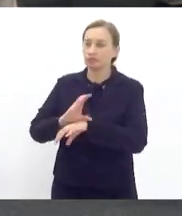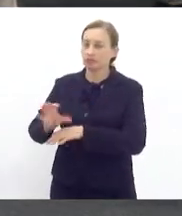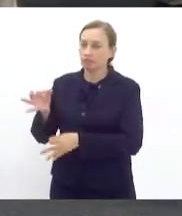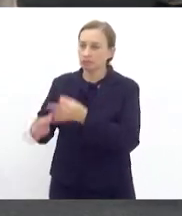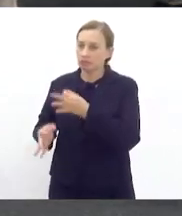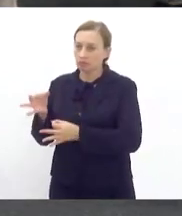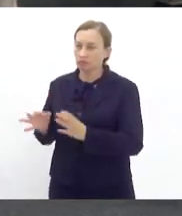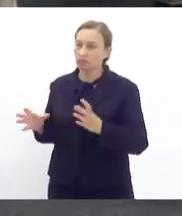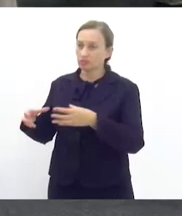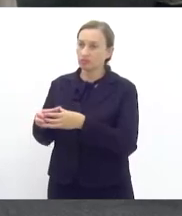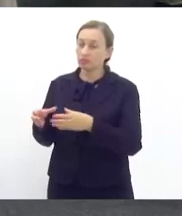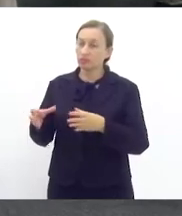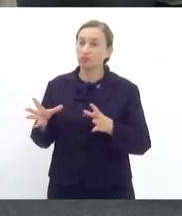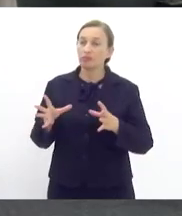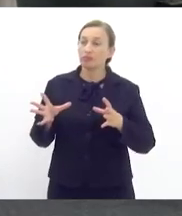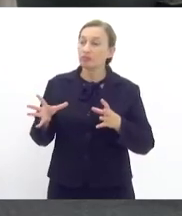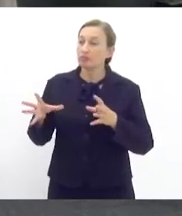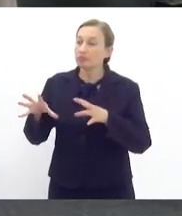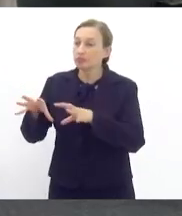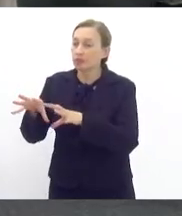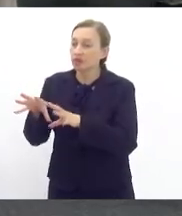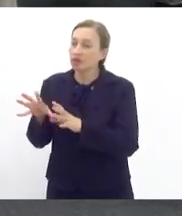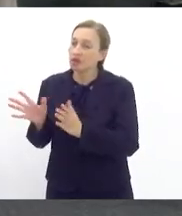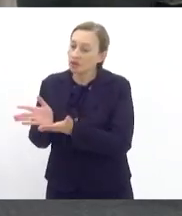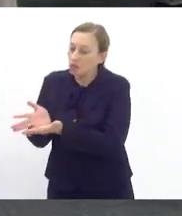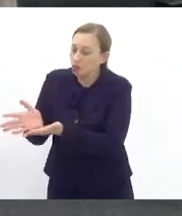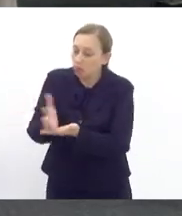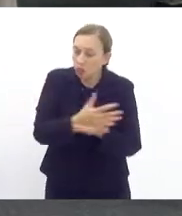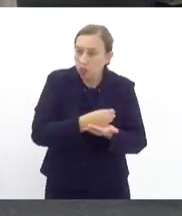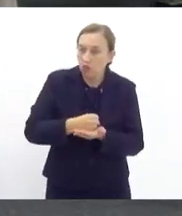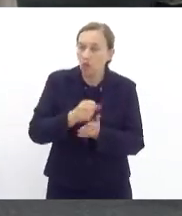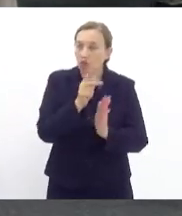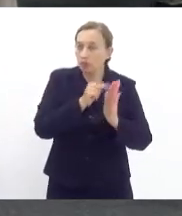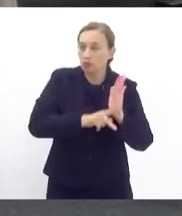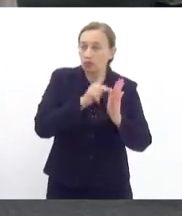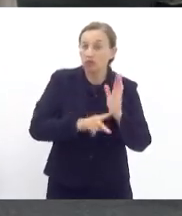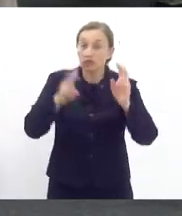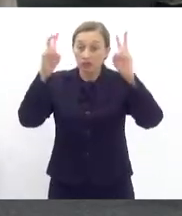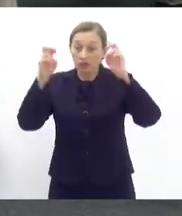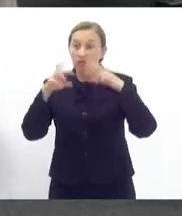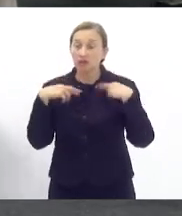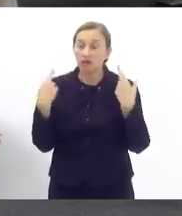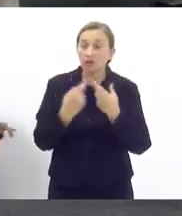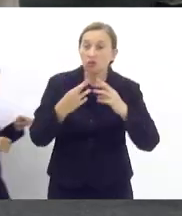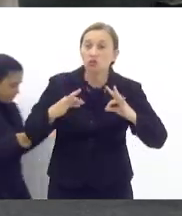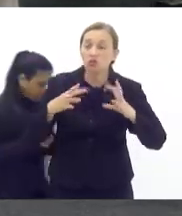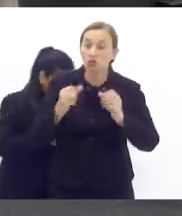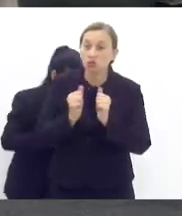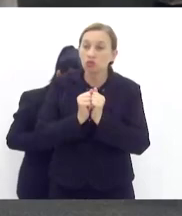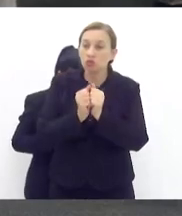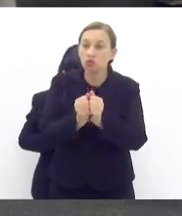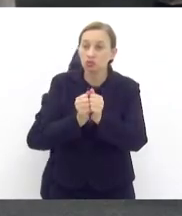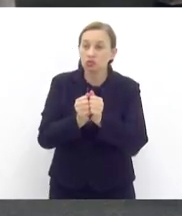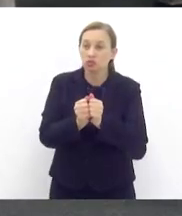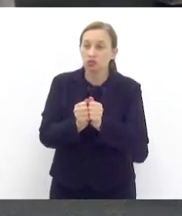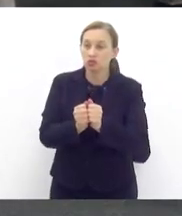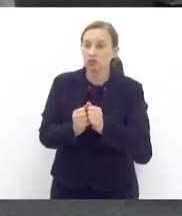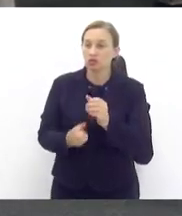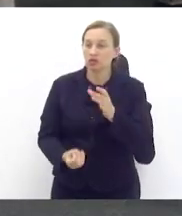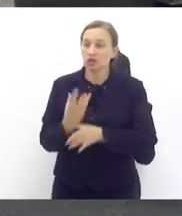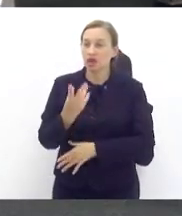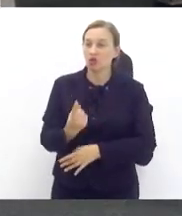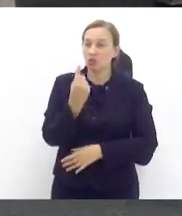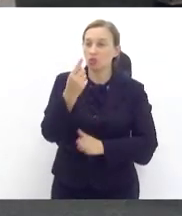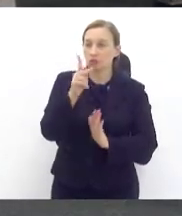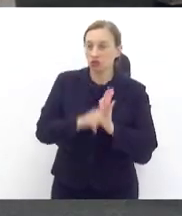pegue todos os projetos que tratem desse tema vamos fazer uma reunião com todo mundo junto e formatar um projeto único